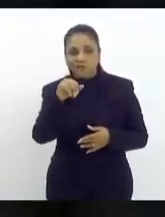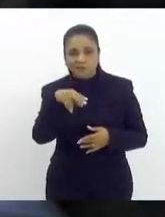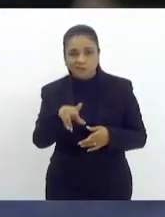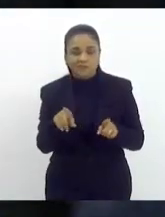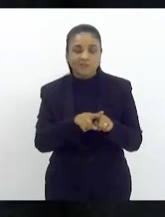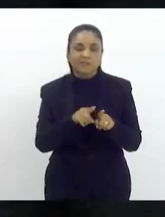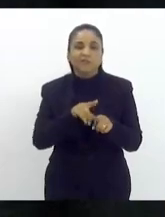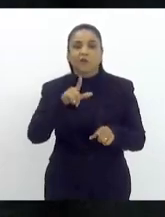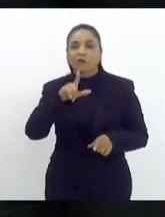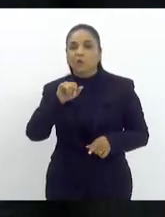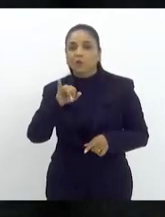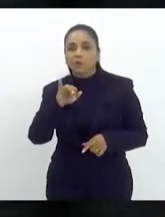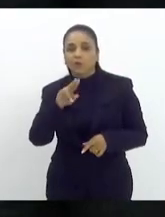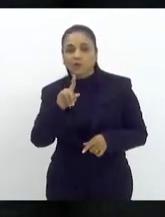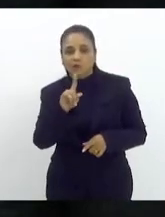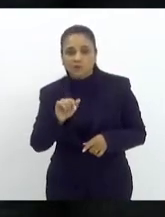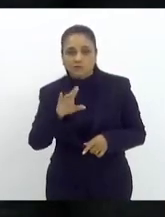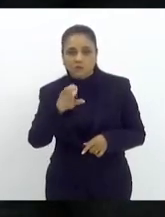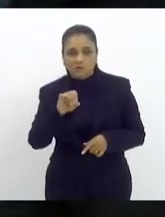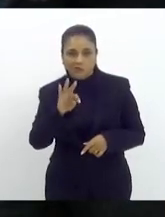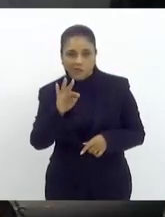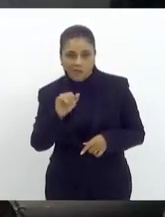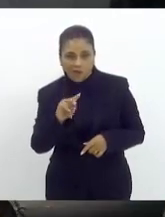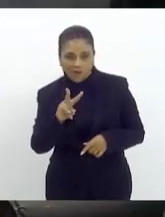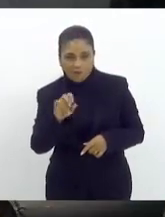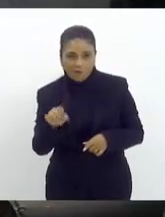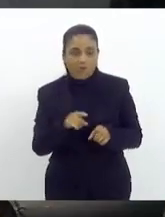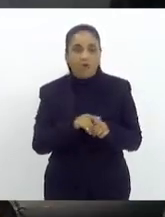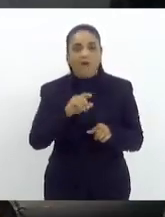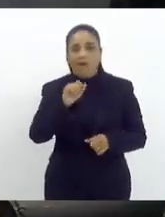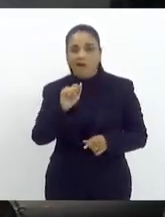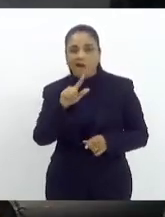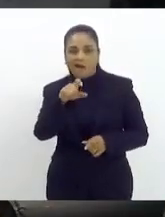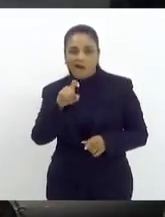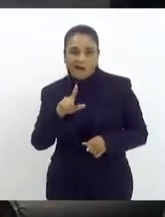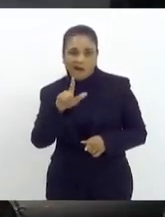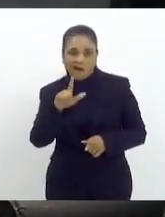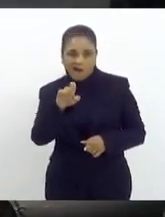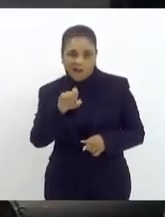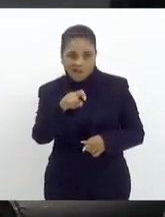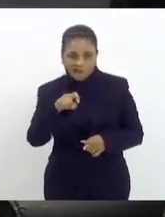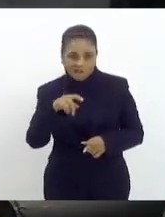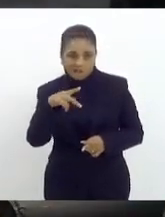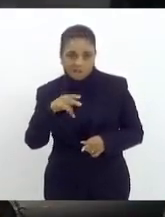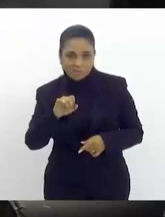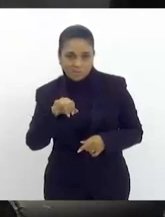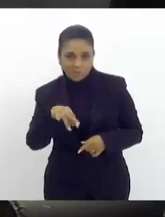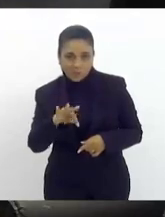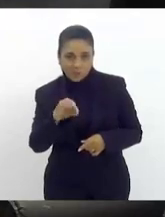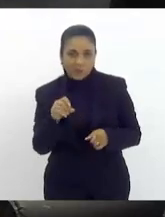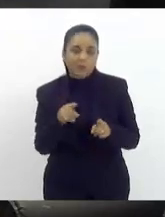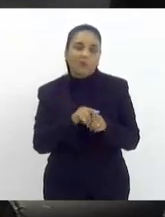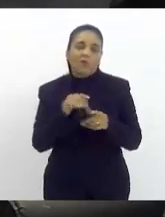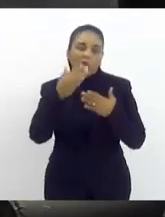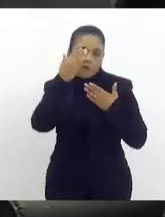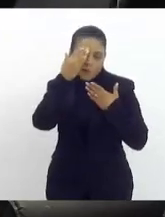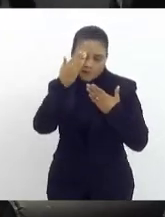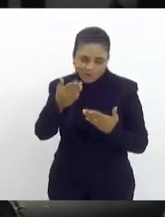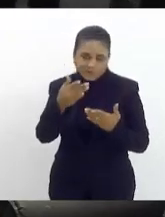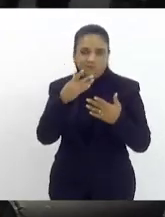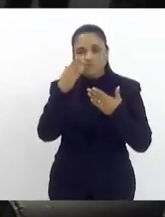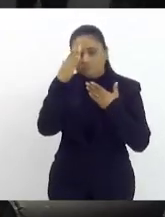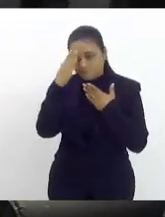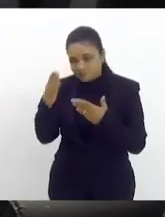Luiz Otávio e Alex Pinto. Obrigado. Obrigado, a senhora deputada Marta Rocha. Sejam